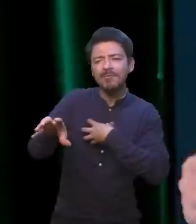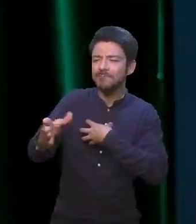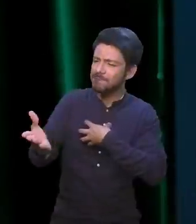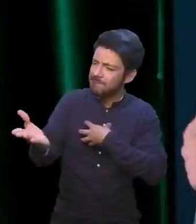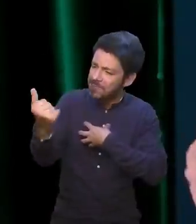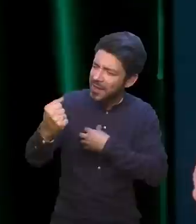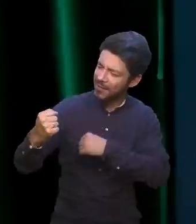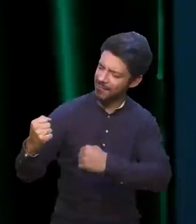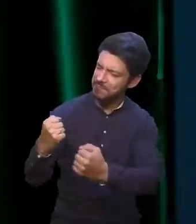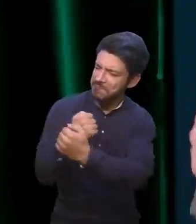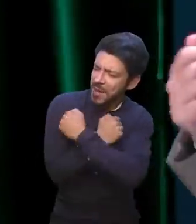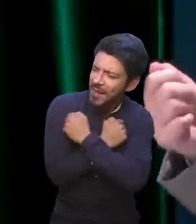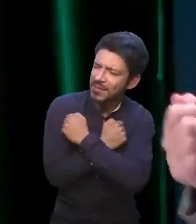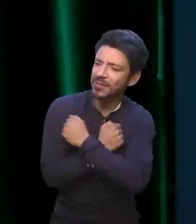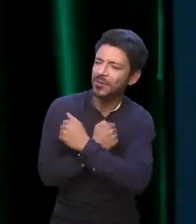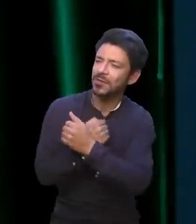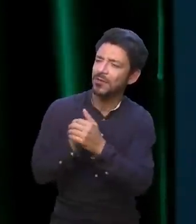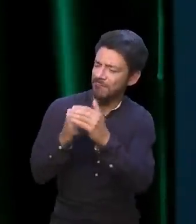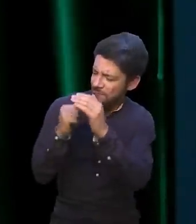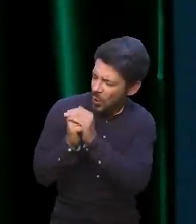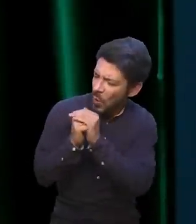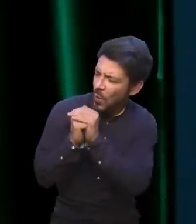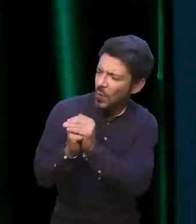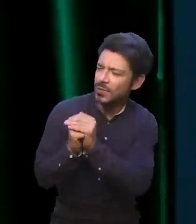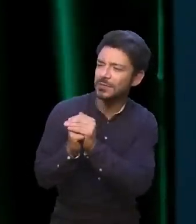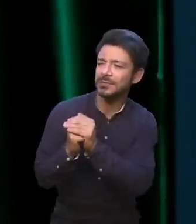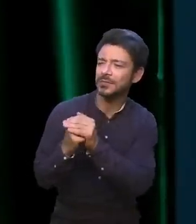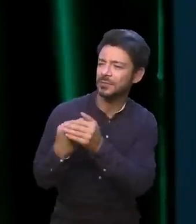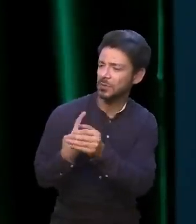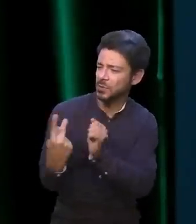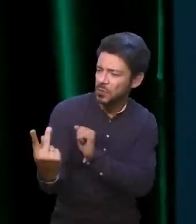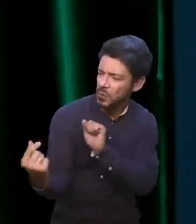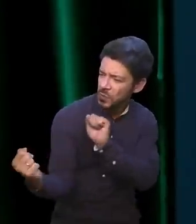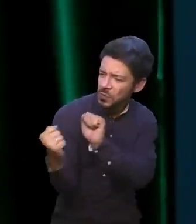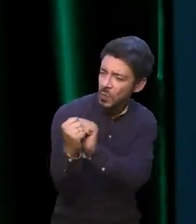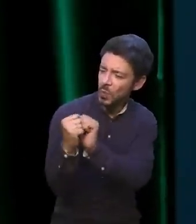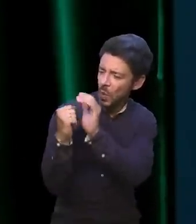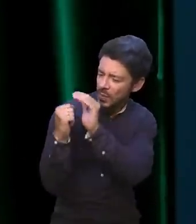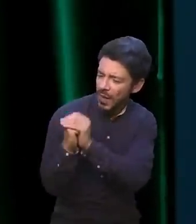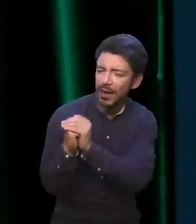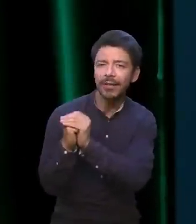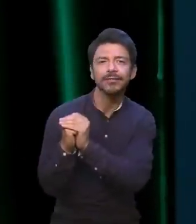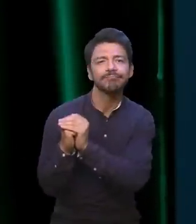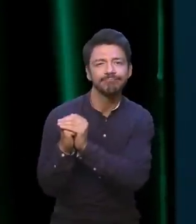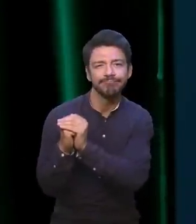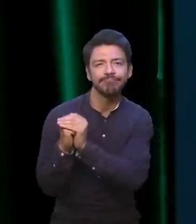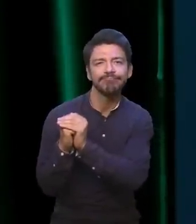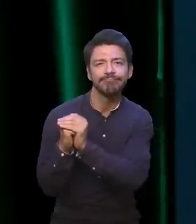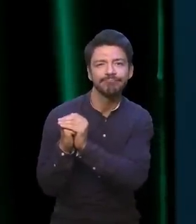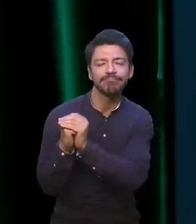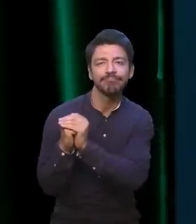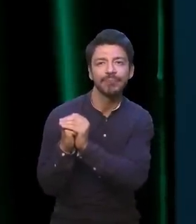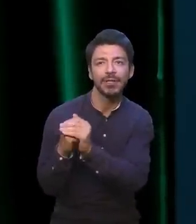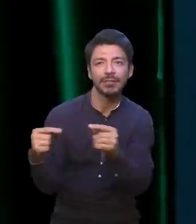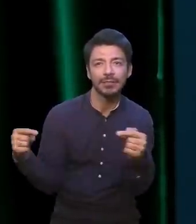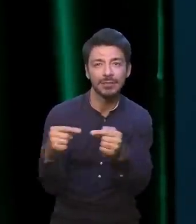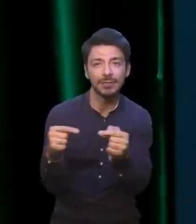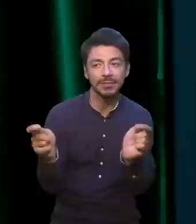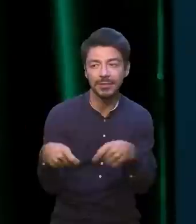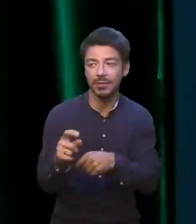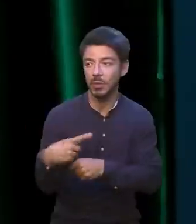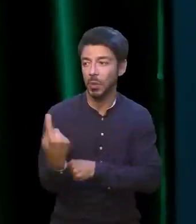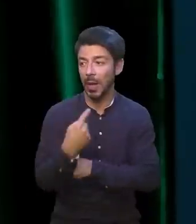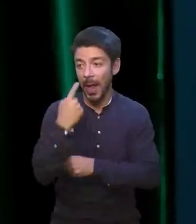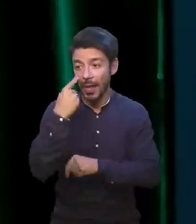abraço, vamos orar, vou orar por você. Faz tão bem isso. Pessoalmente, isso a gente não pode generalizar,